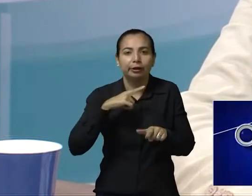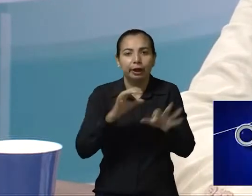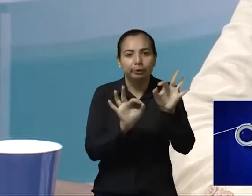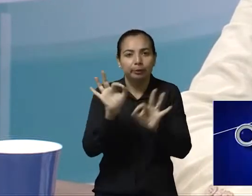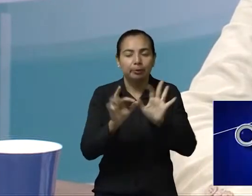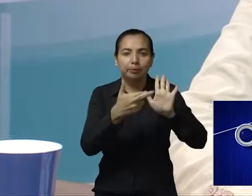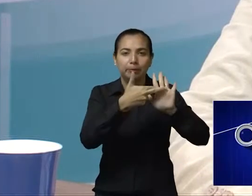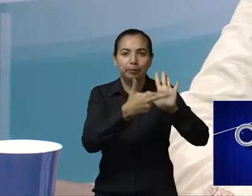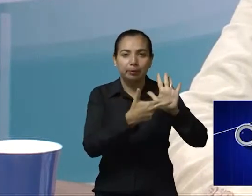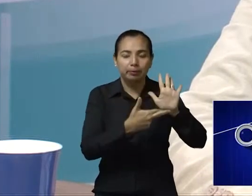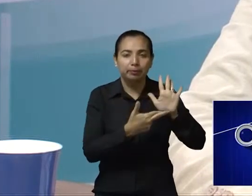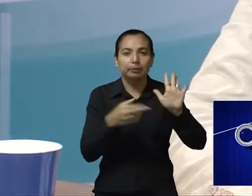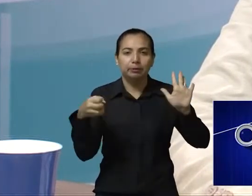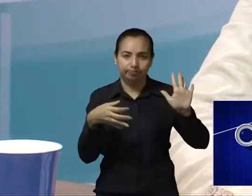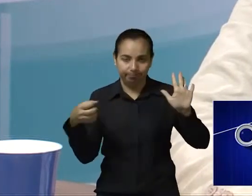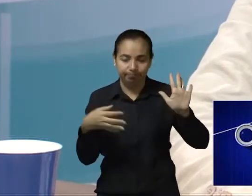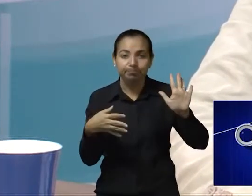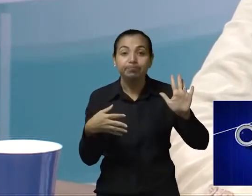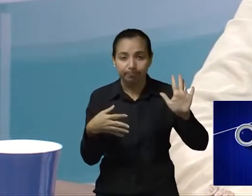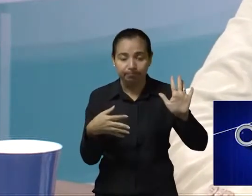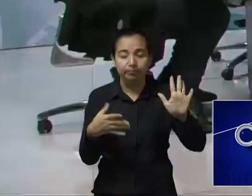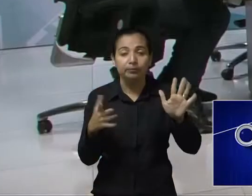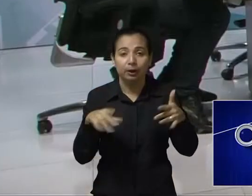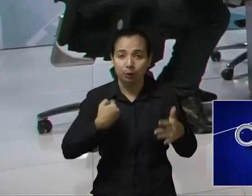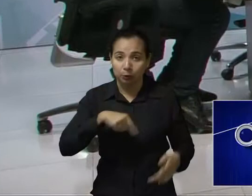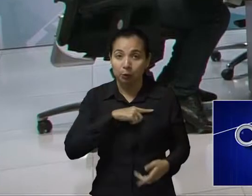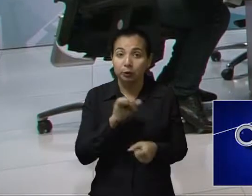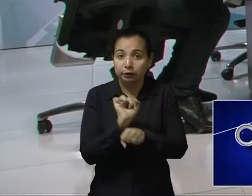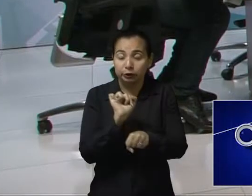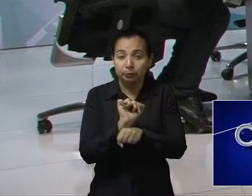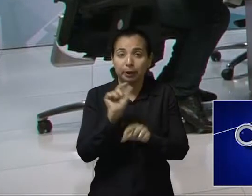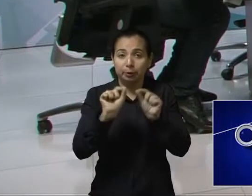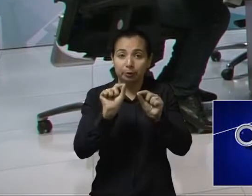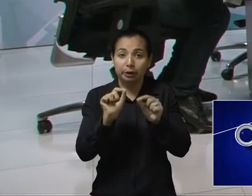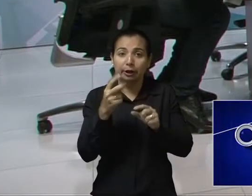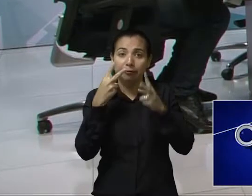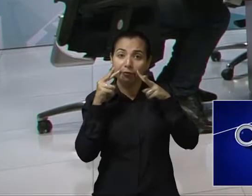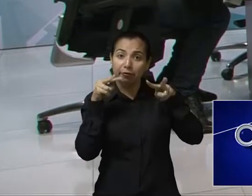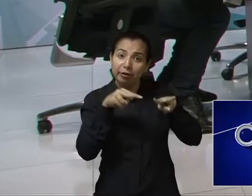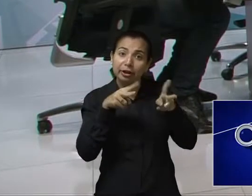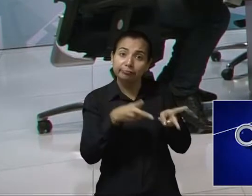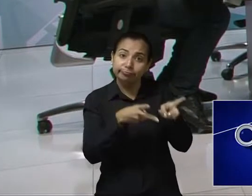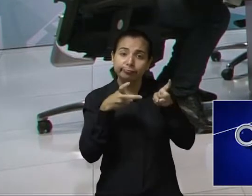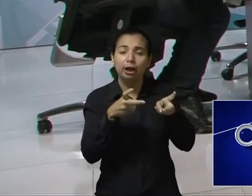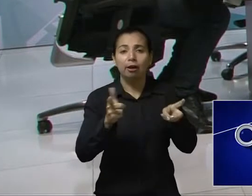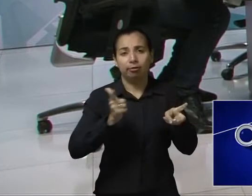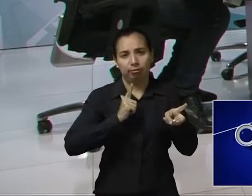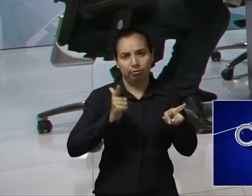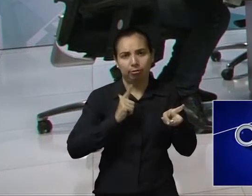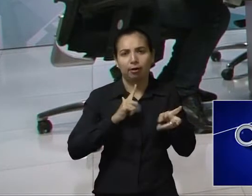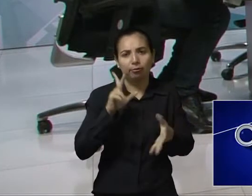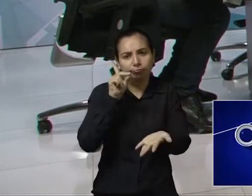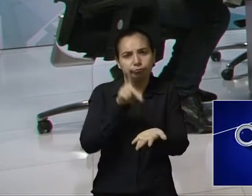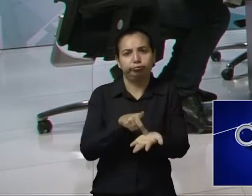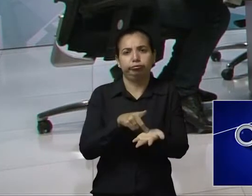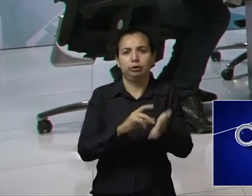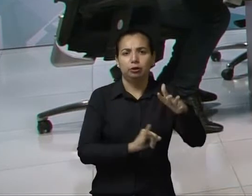posto. Mas a gente espera que, nessa ótica de que haverá uma